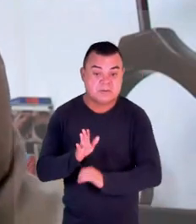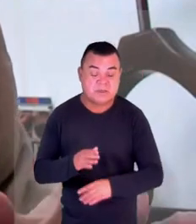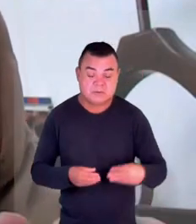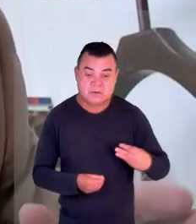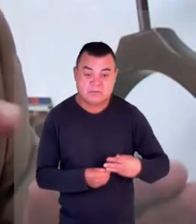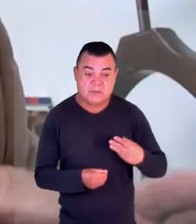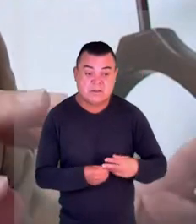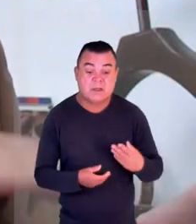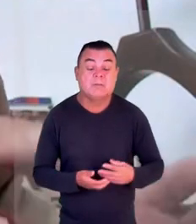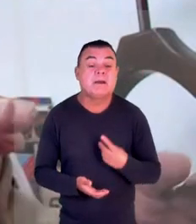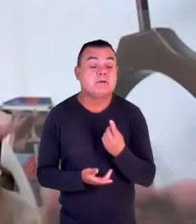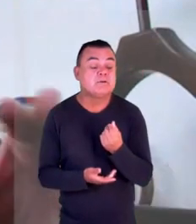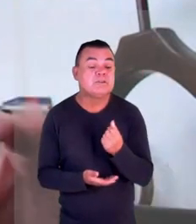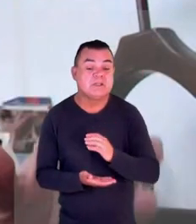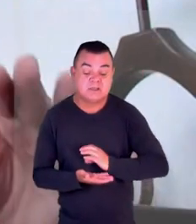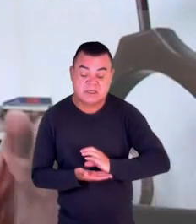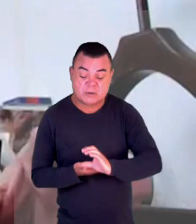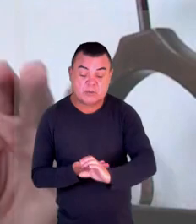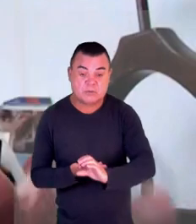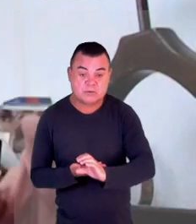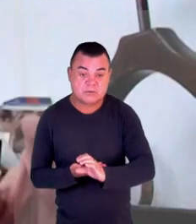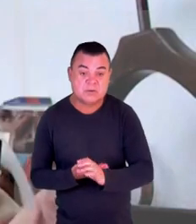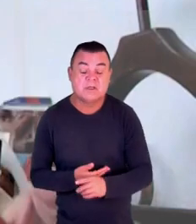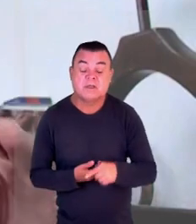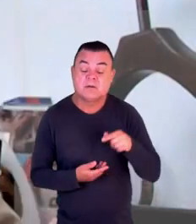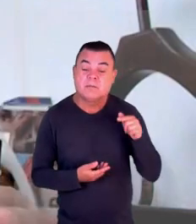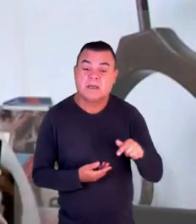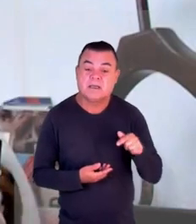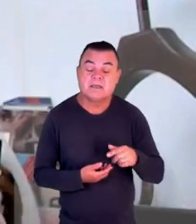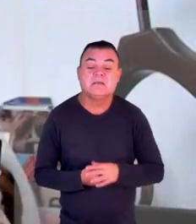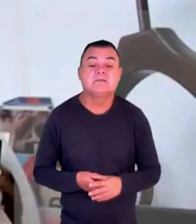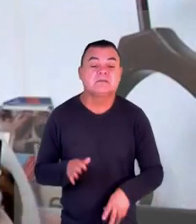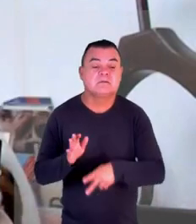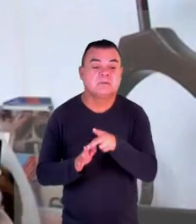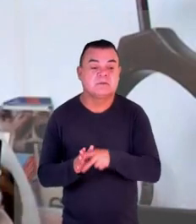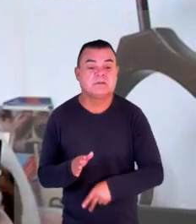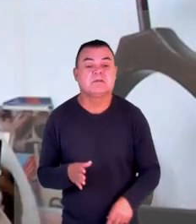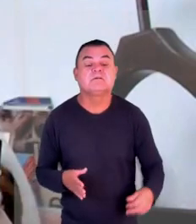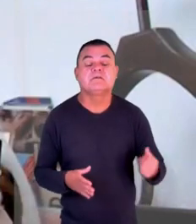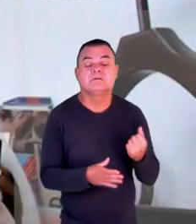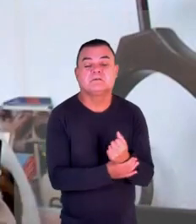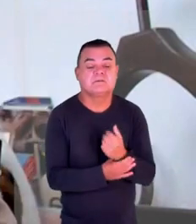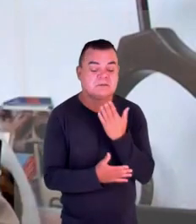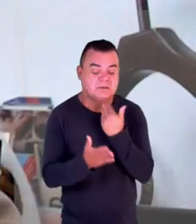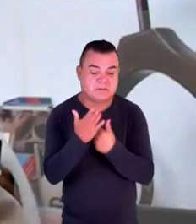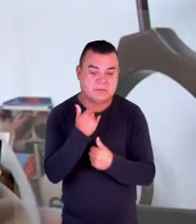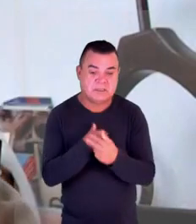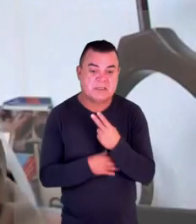recursos para para essa para esse item da alimentação e e Nutrição